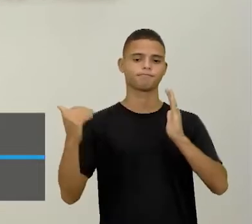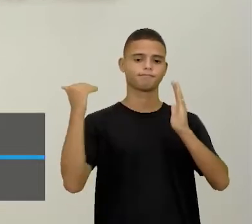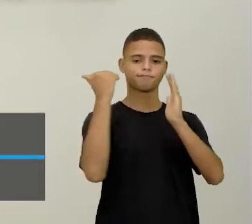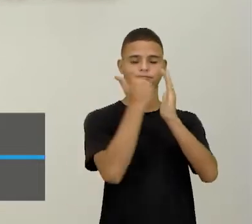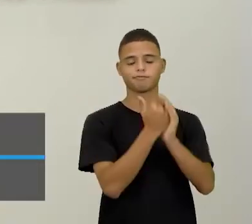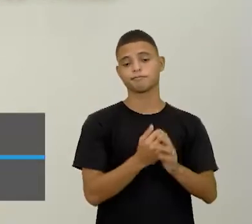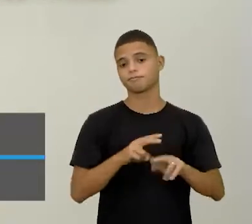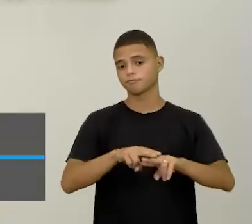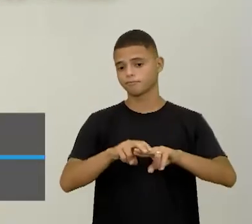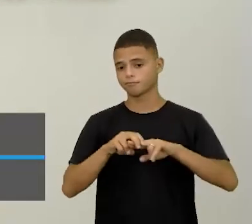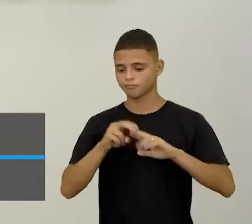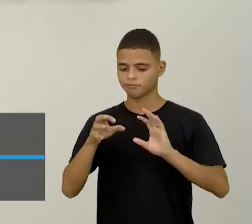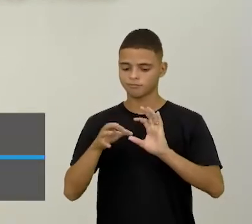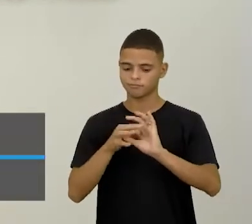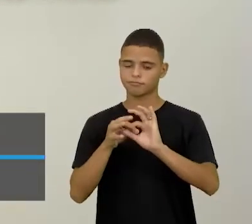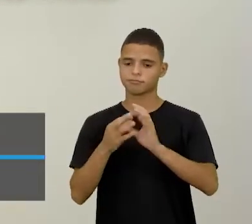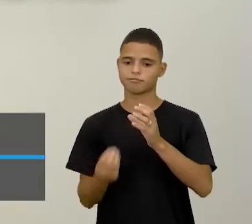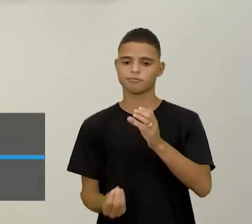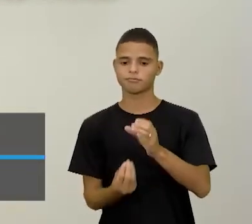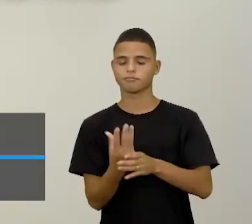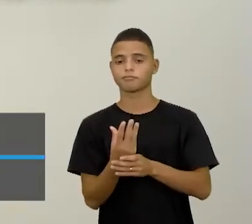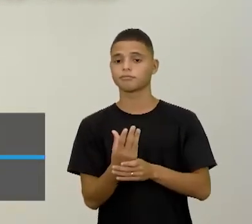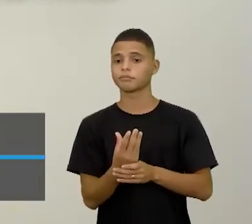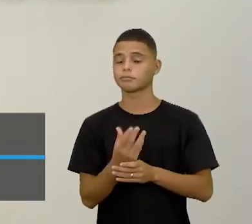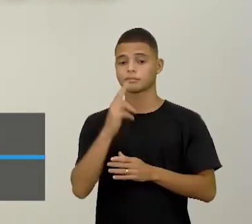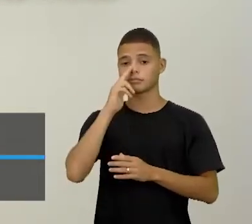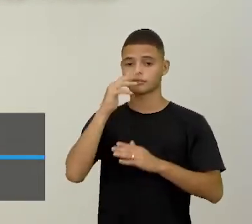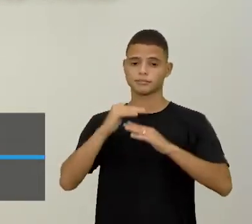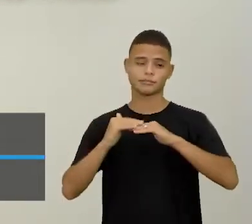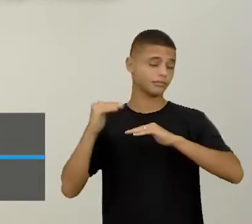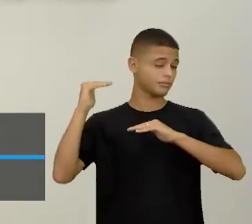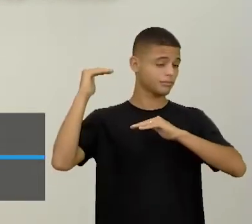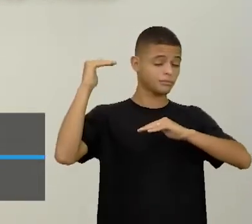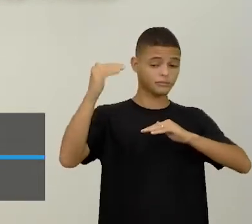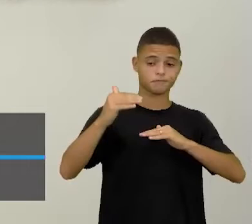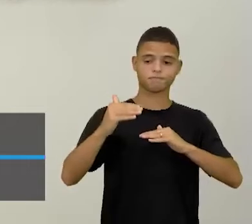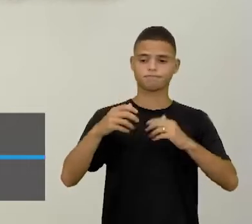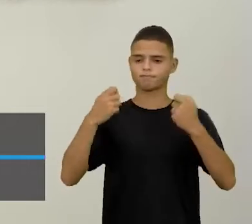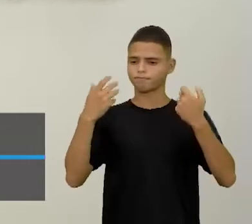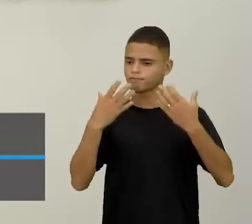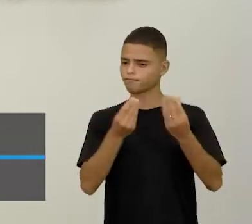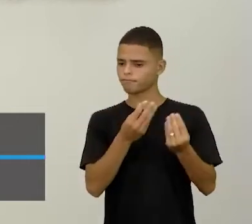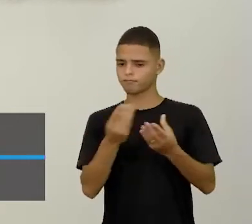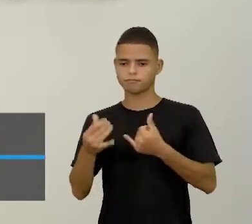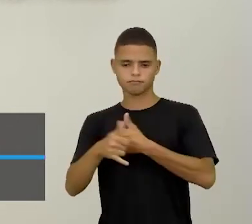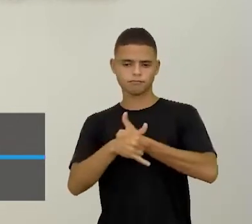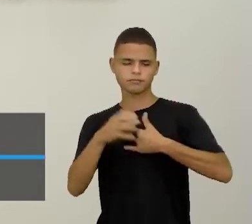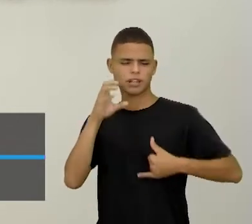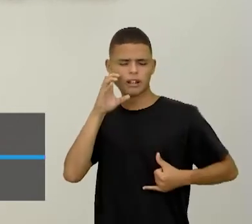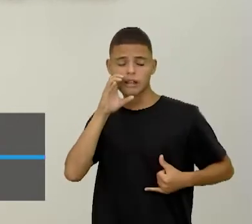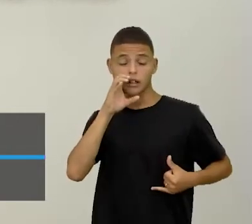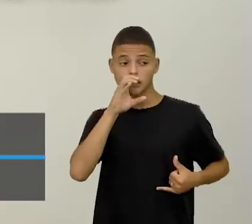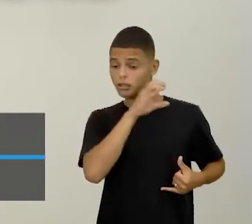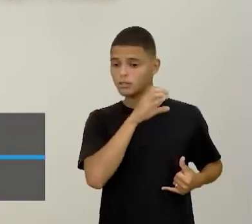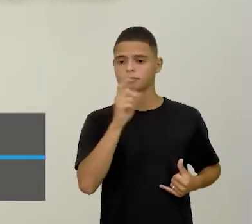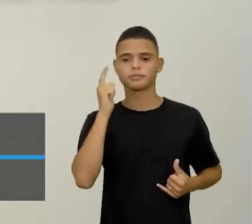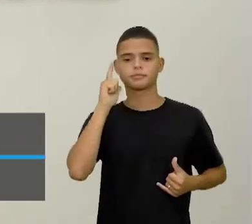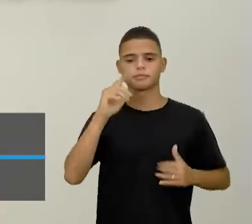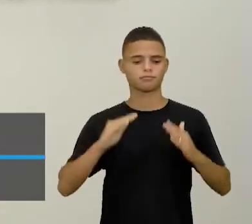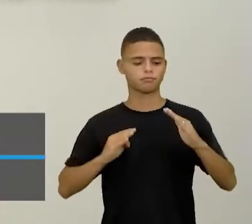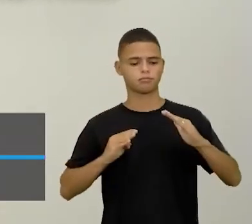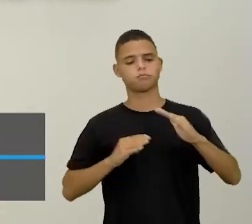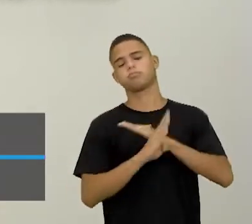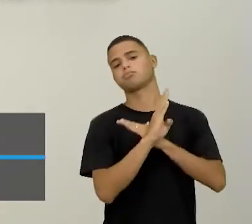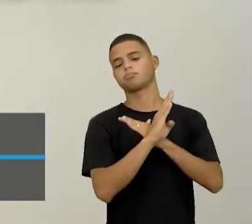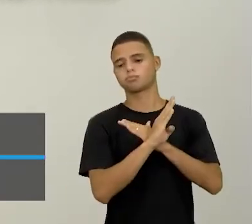pontos de fusão deles são altos. Porque eu preciso muita energia, eu preciso colocar muito calor para conseguir romper